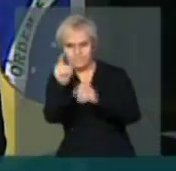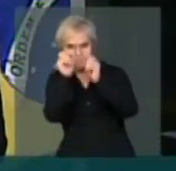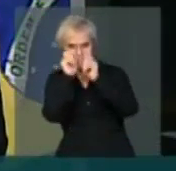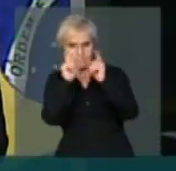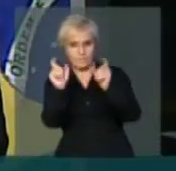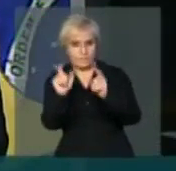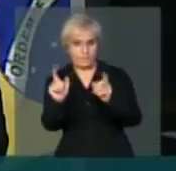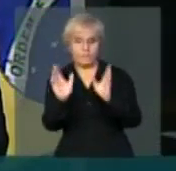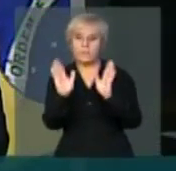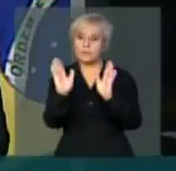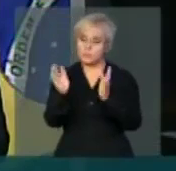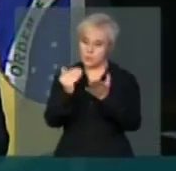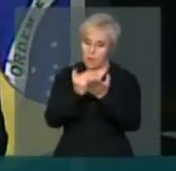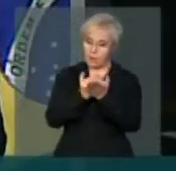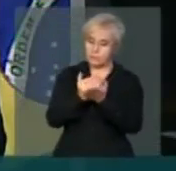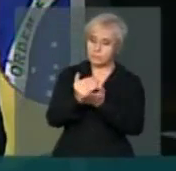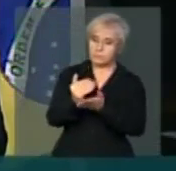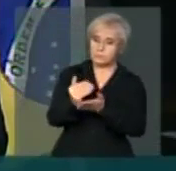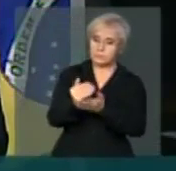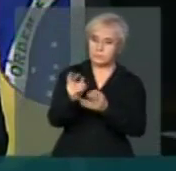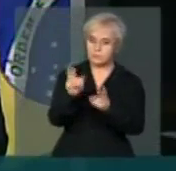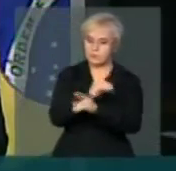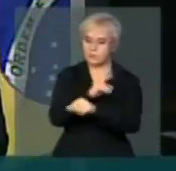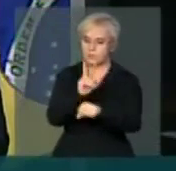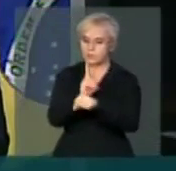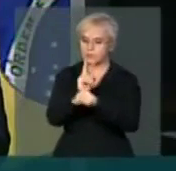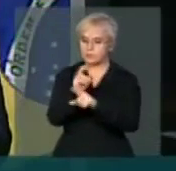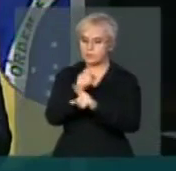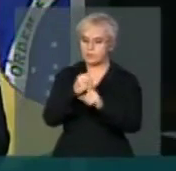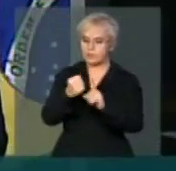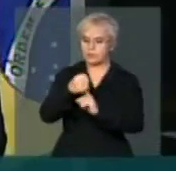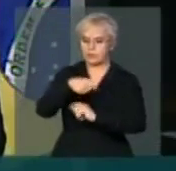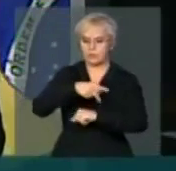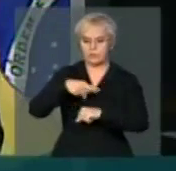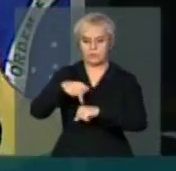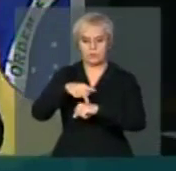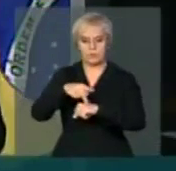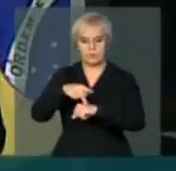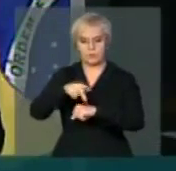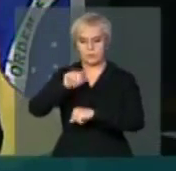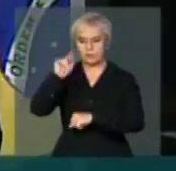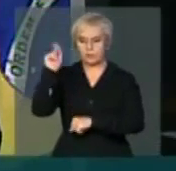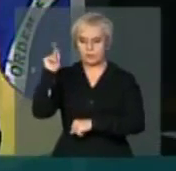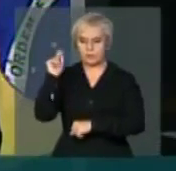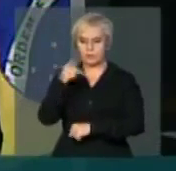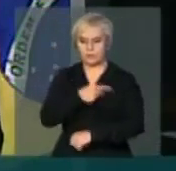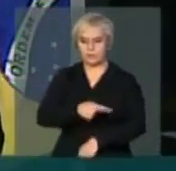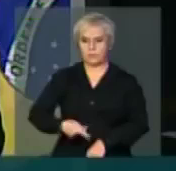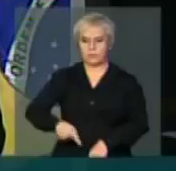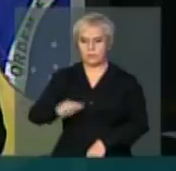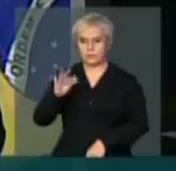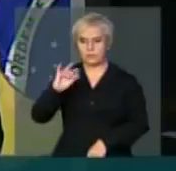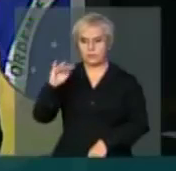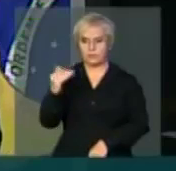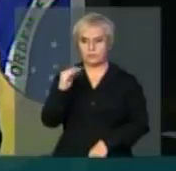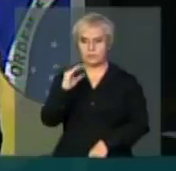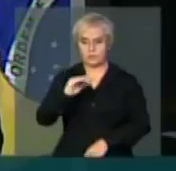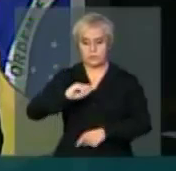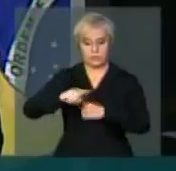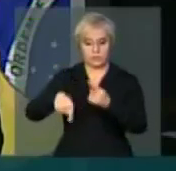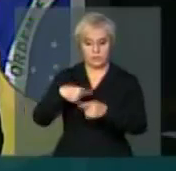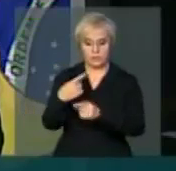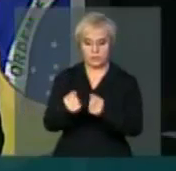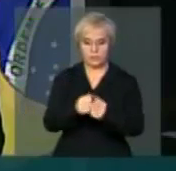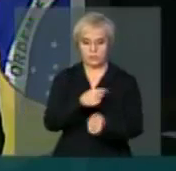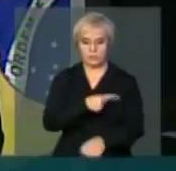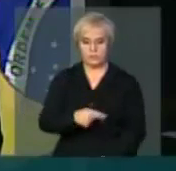depois de termos inaugurado uma expressiva rede de proteção social no país, ainda no governo do presidente Fernando Henrique Cardoso, e depois com o